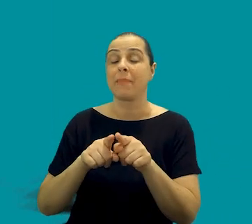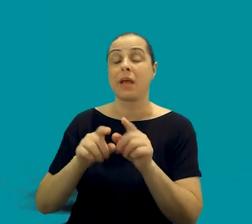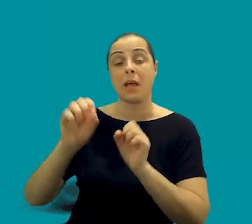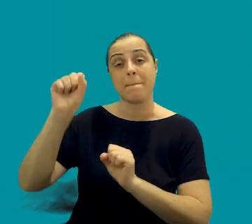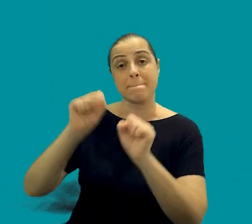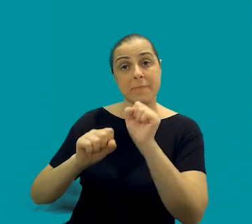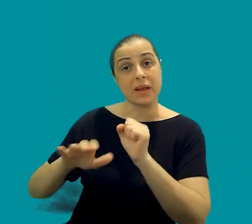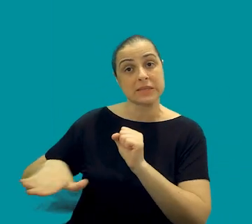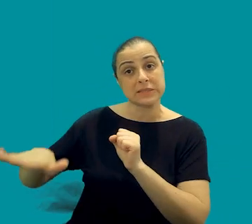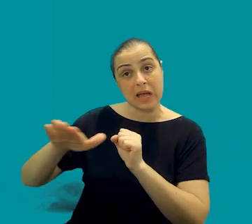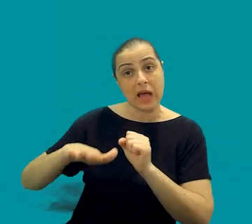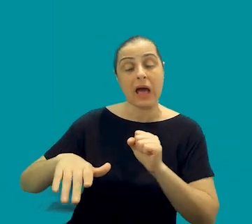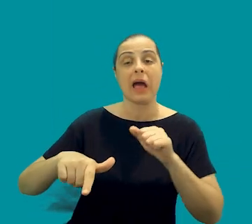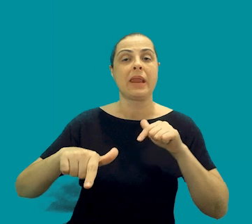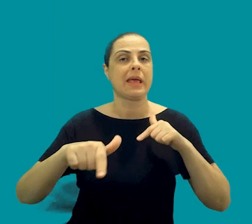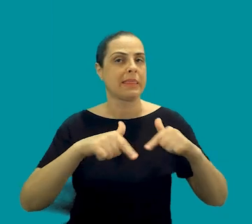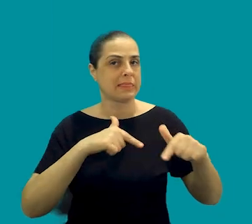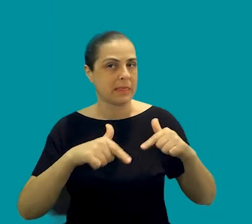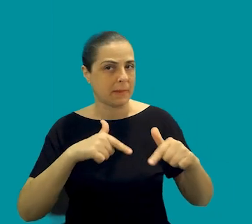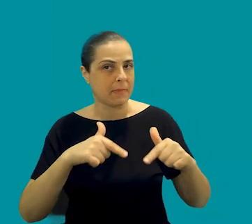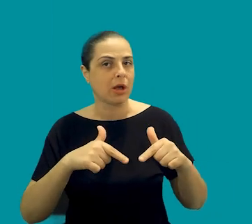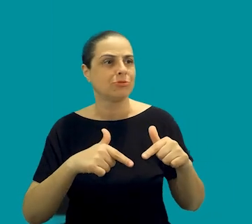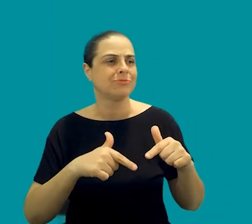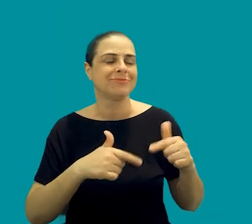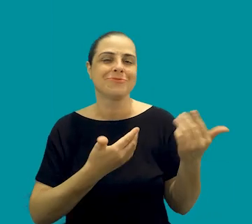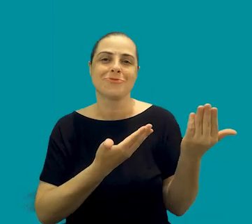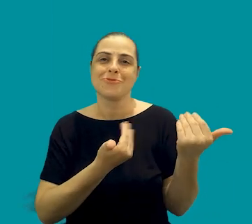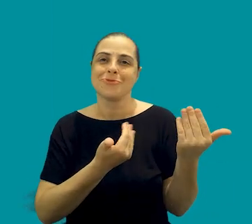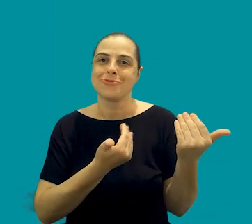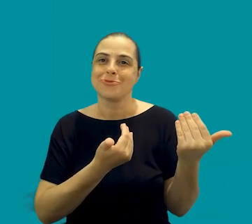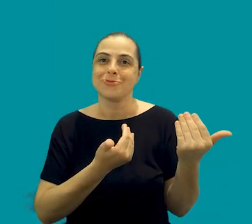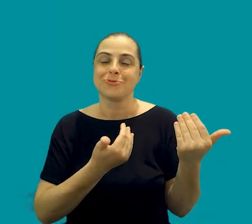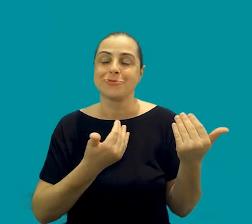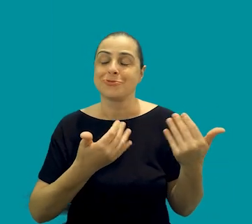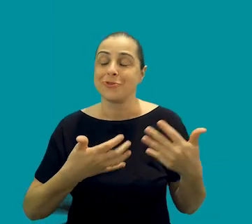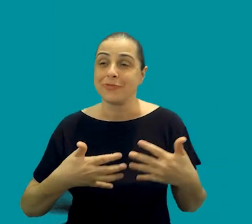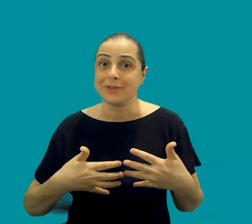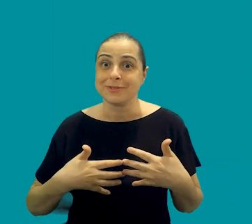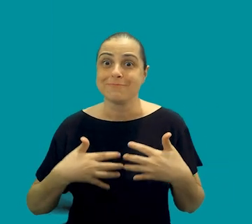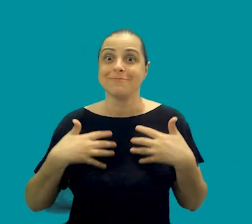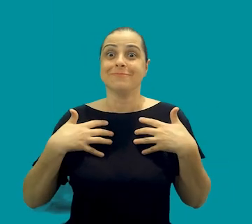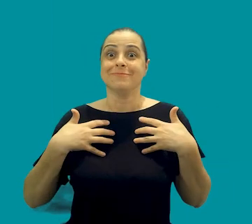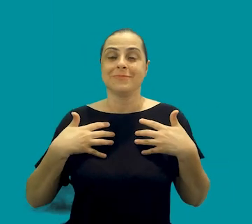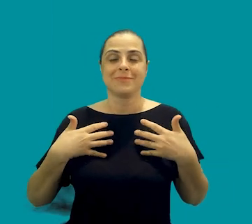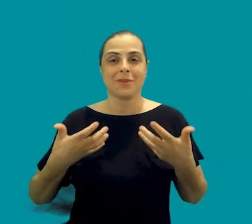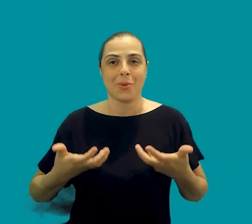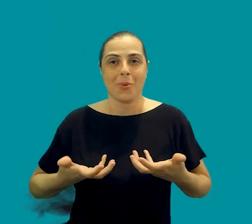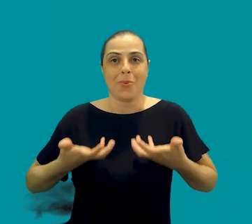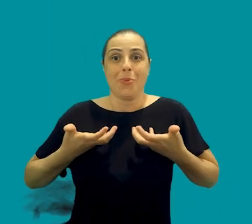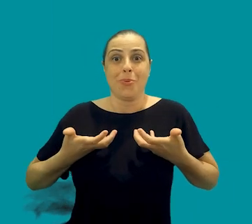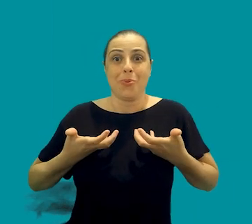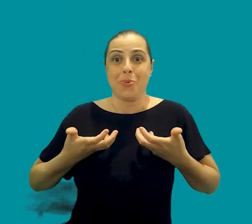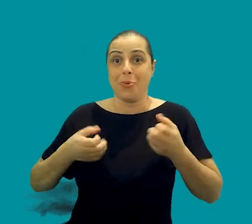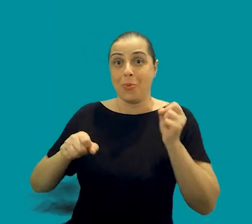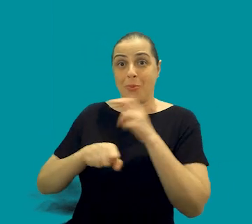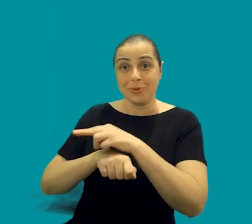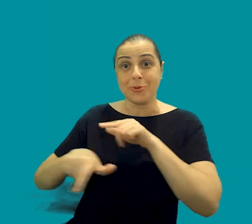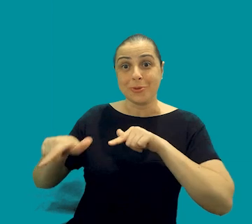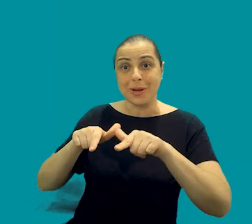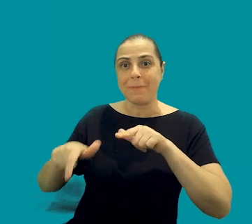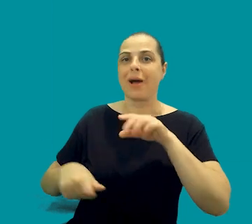no acesso ao mercado de trabalho, e isso para esses jovens faz uma grande diferença. Eu entrar numa empresa, ter